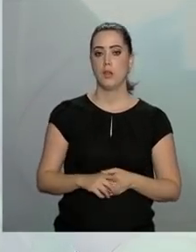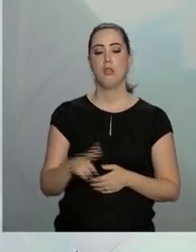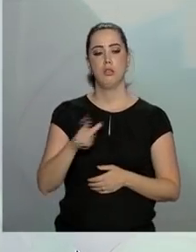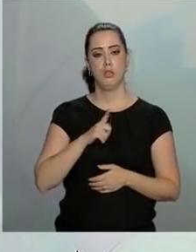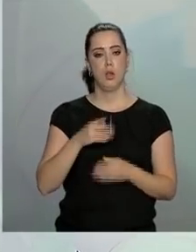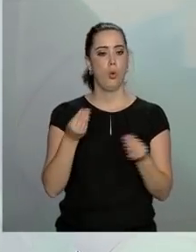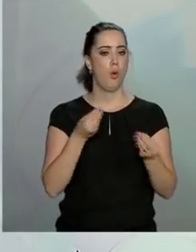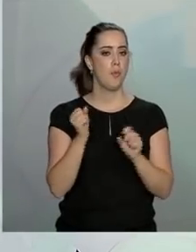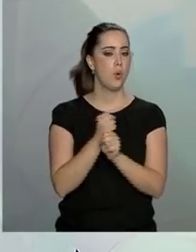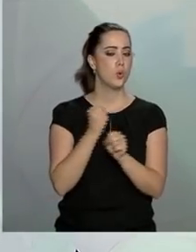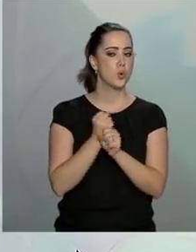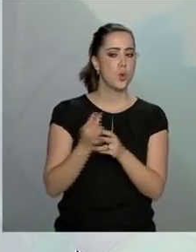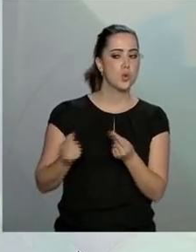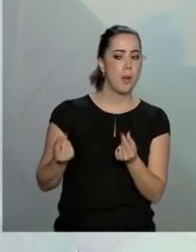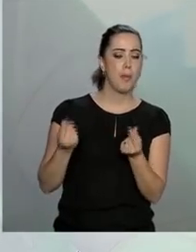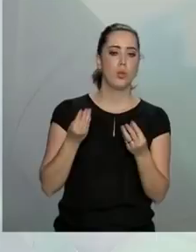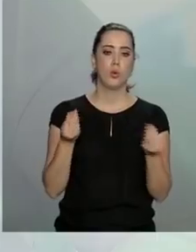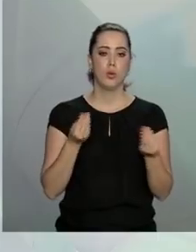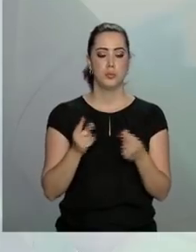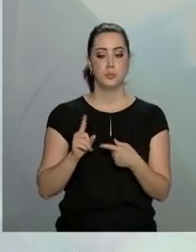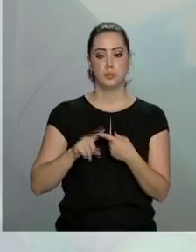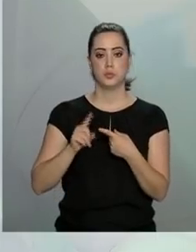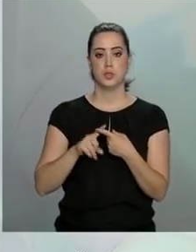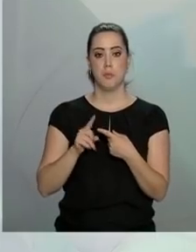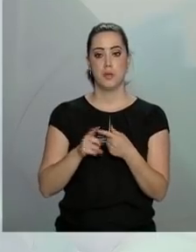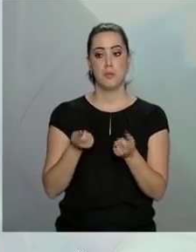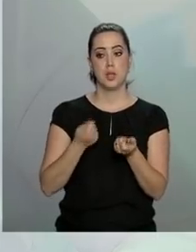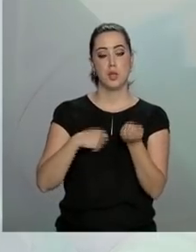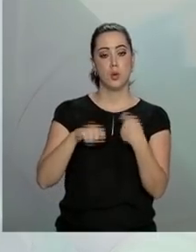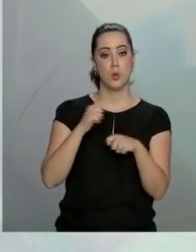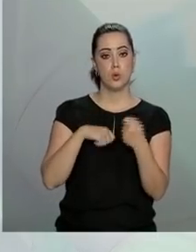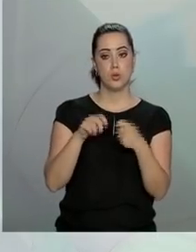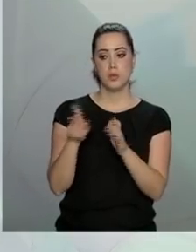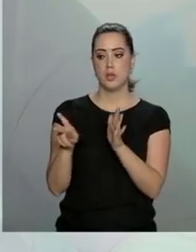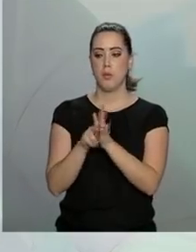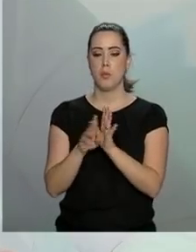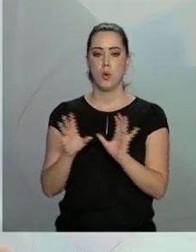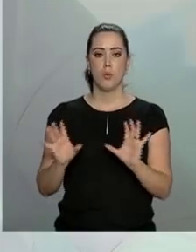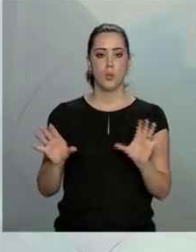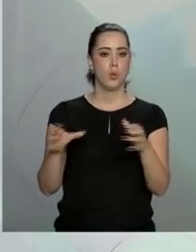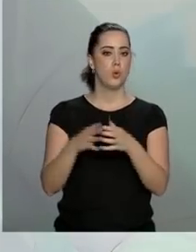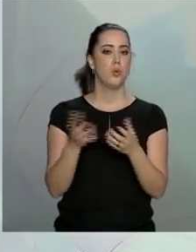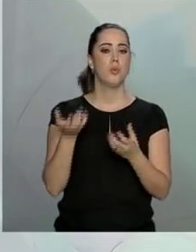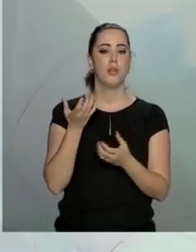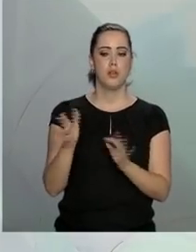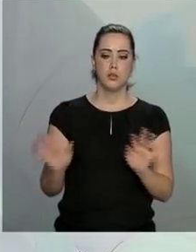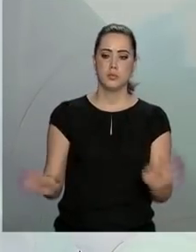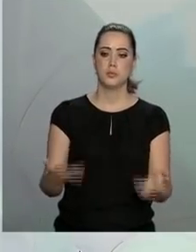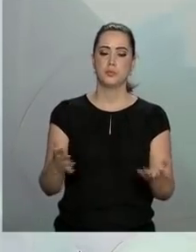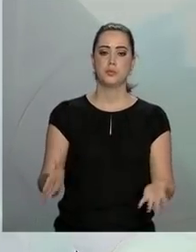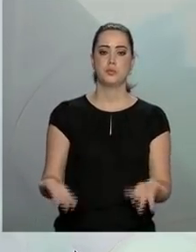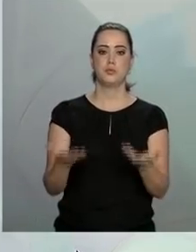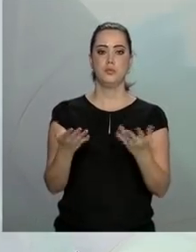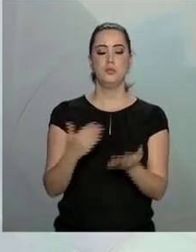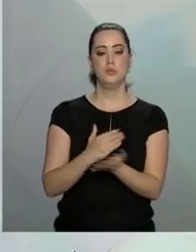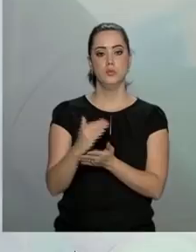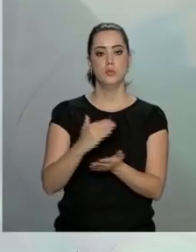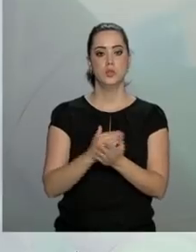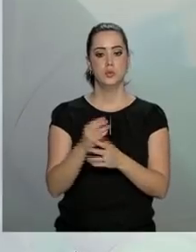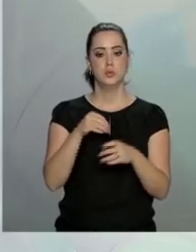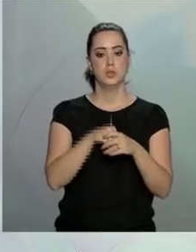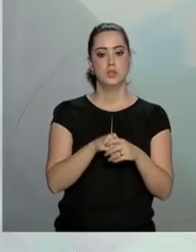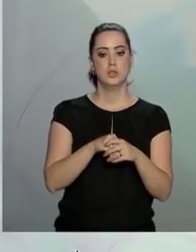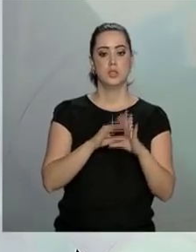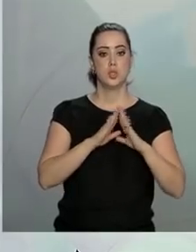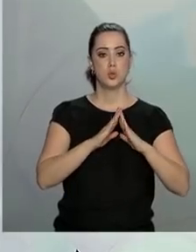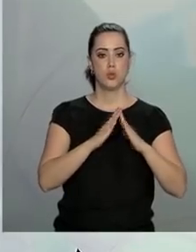a construção desse orçamento. A primeira delas vem da racionalização das próprias estruturas que a gente pretende promover, começando por dentro de